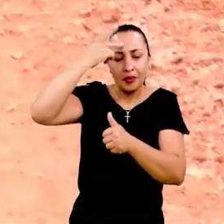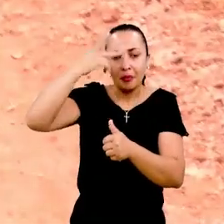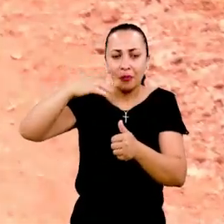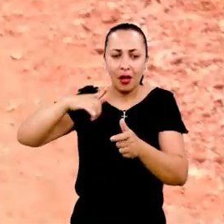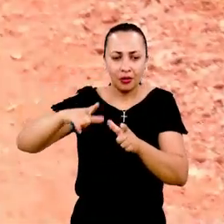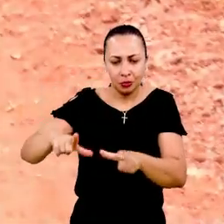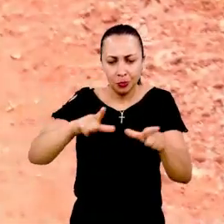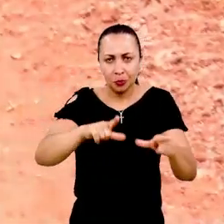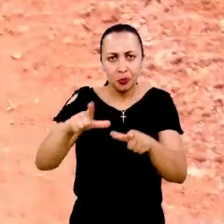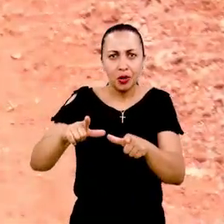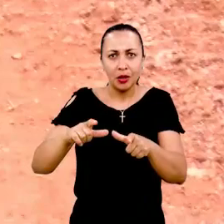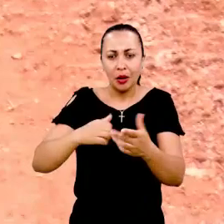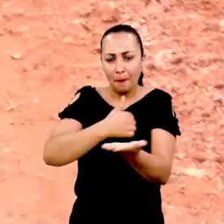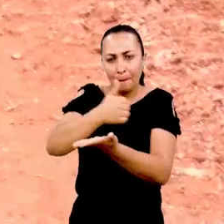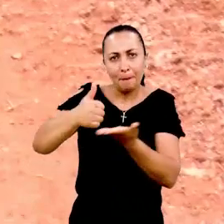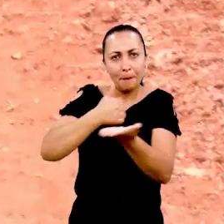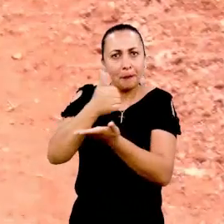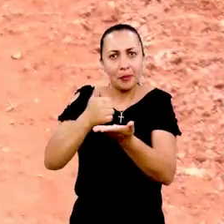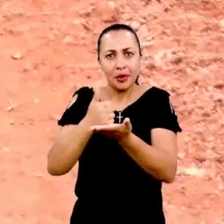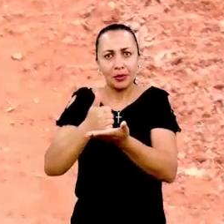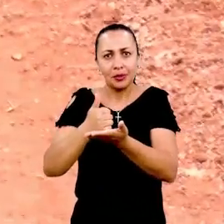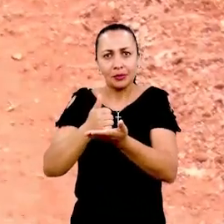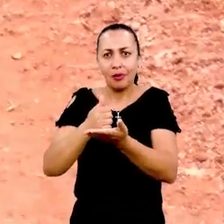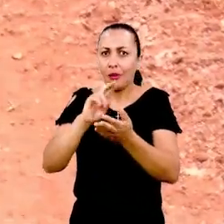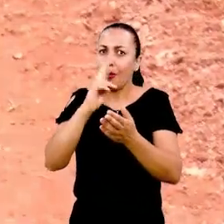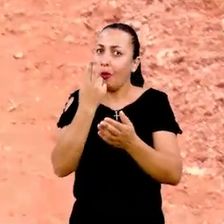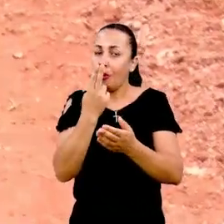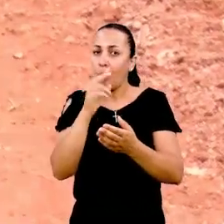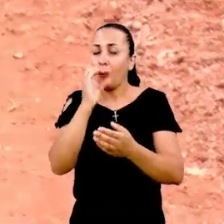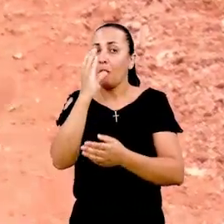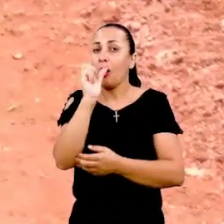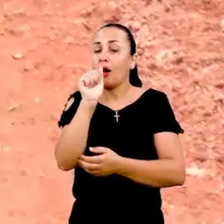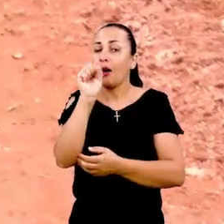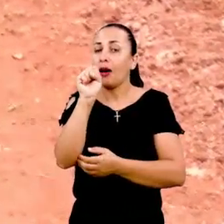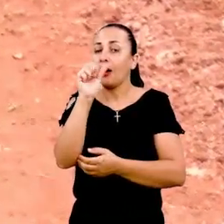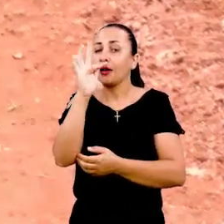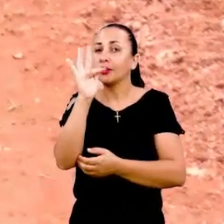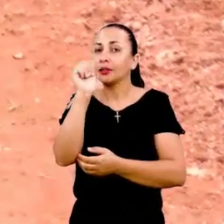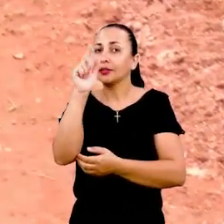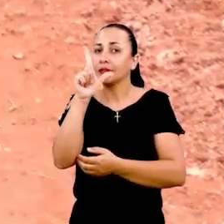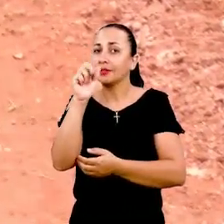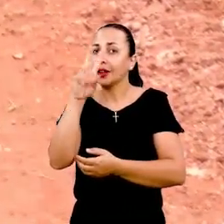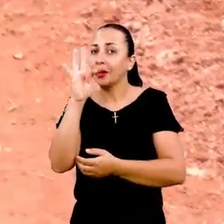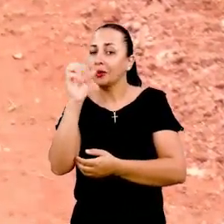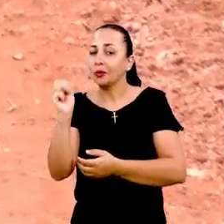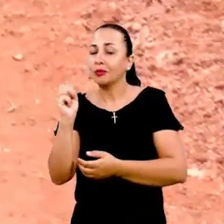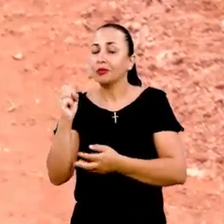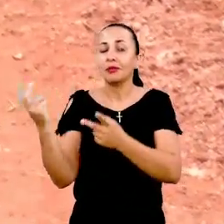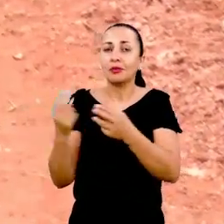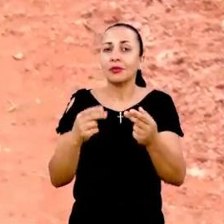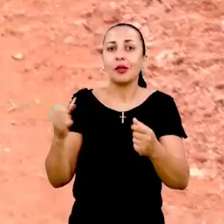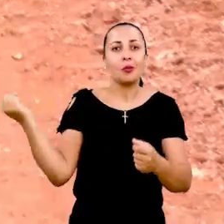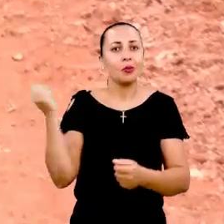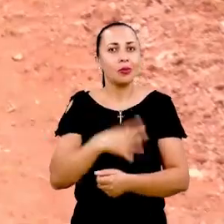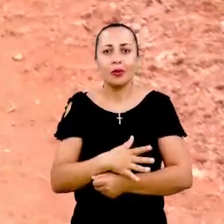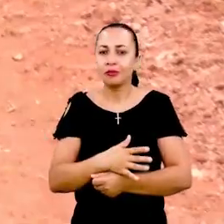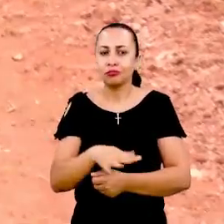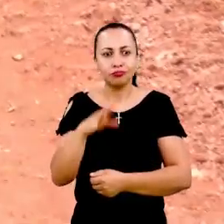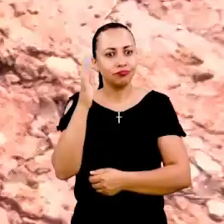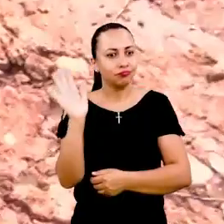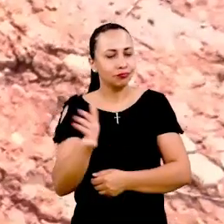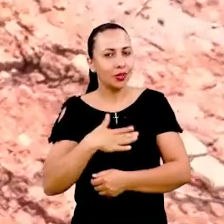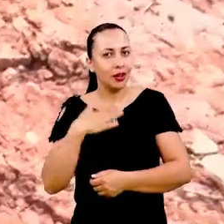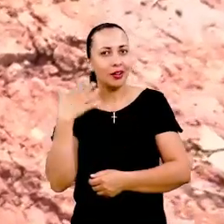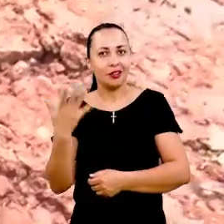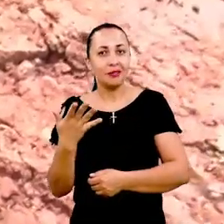para trafegar por cima, ou seja como base, seja como pavimento, como pista mesmo. Então, foi uma novidade completamente inusitada. Então,